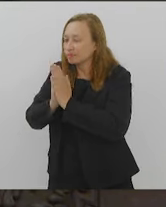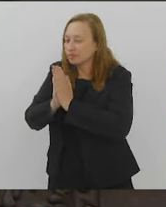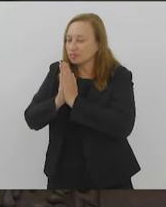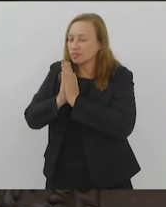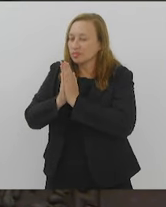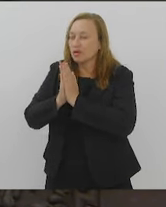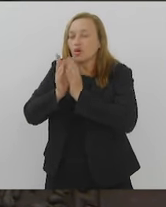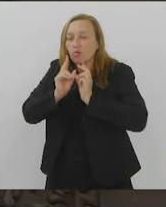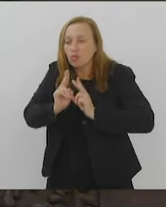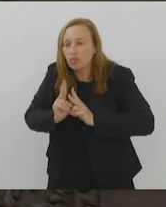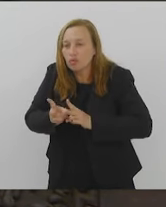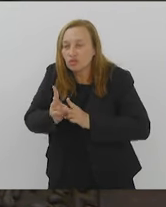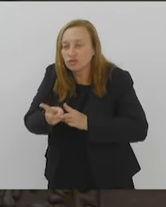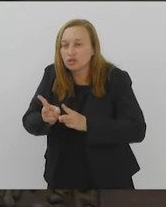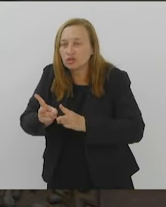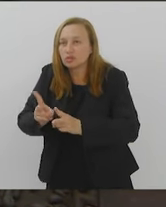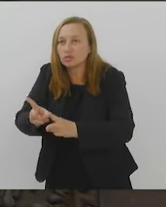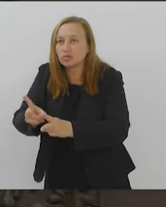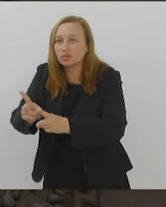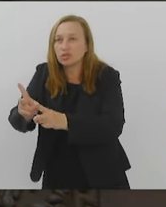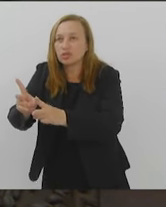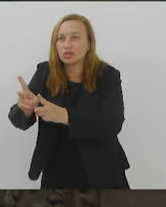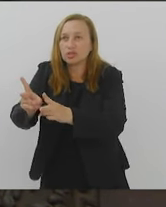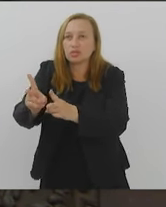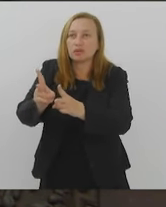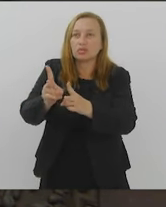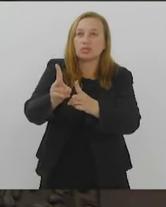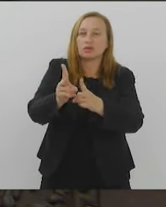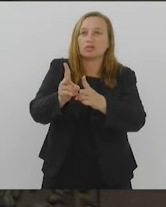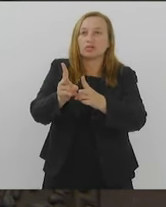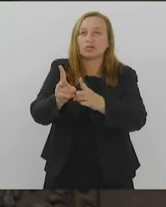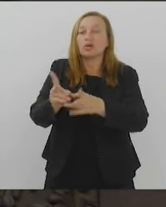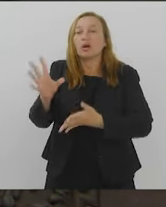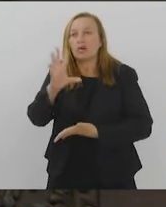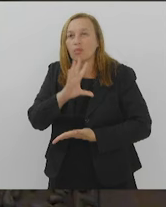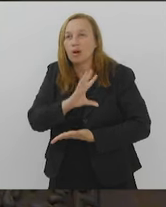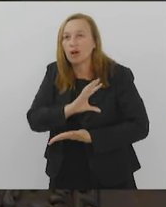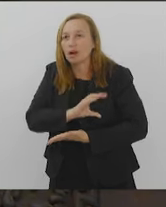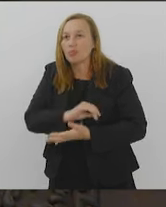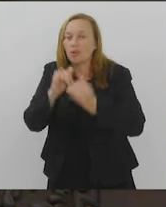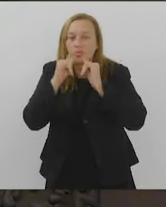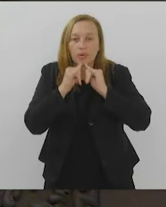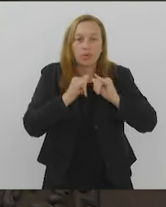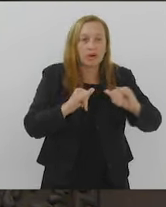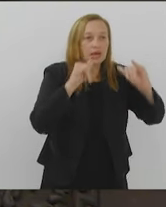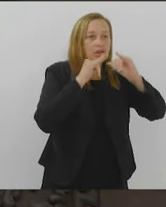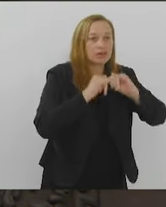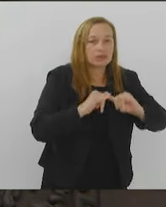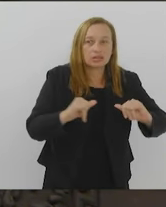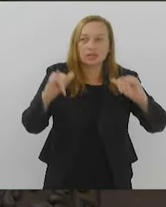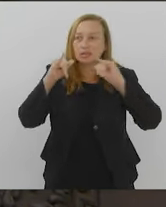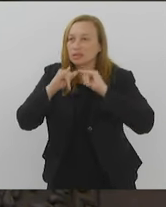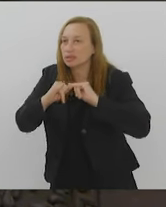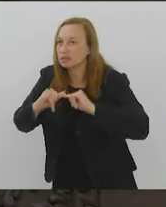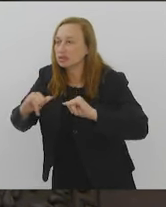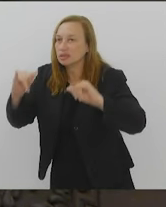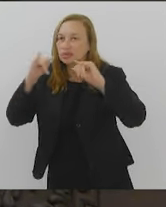vigiando, com gozo e amor propagando para o